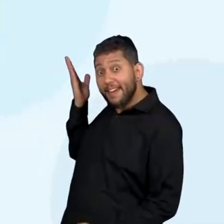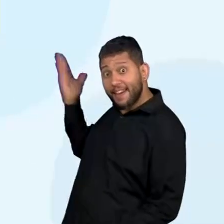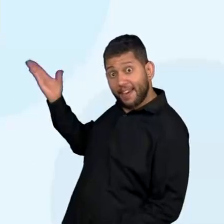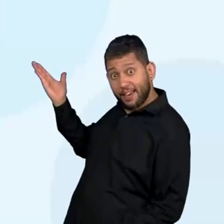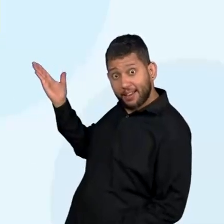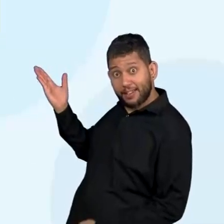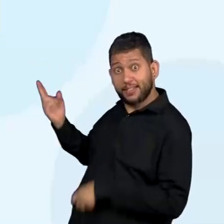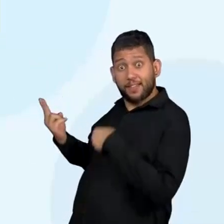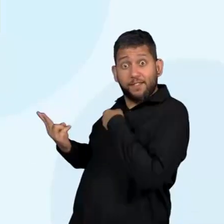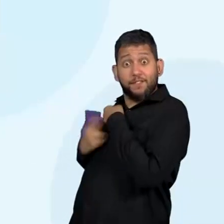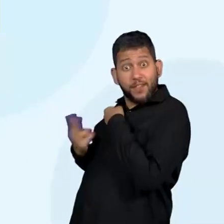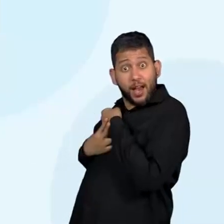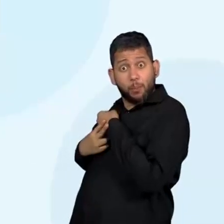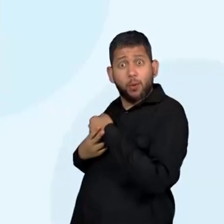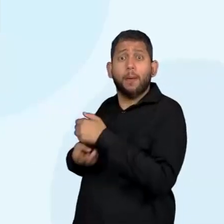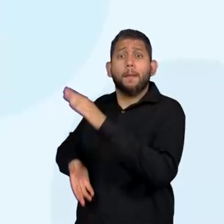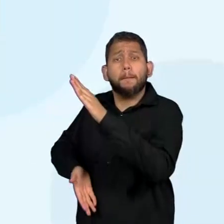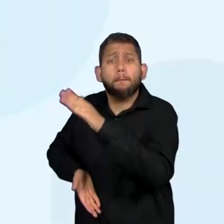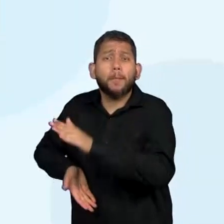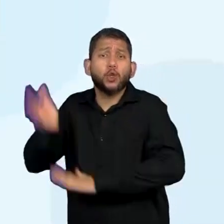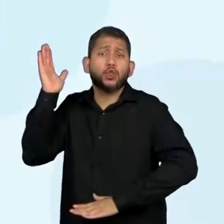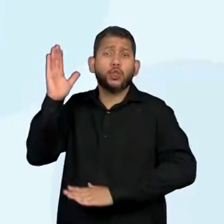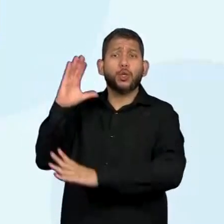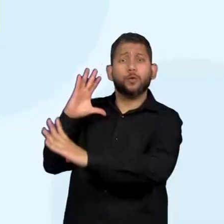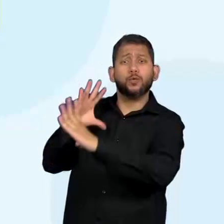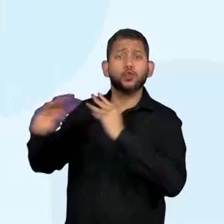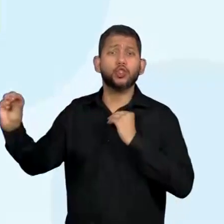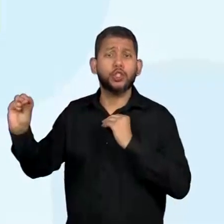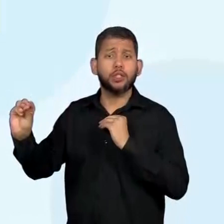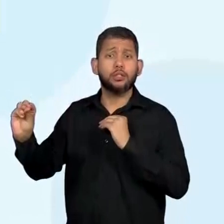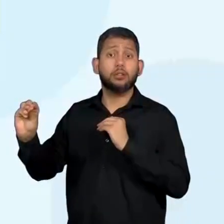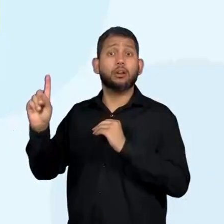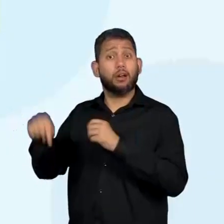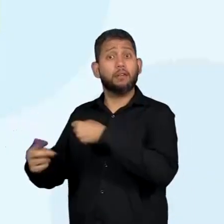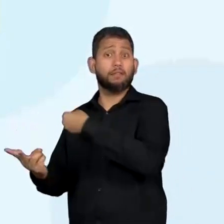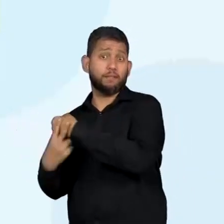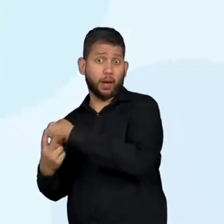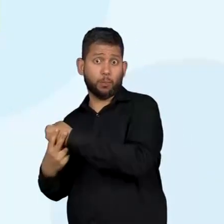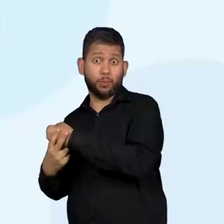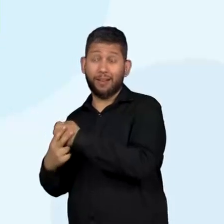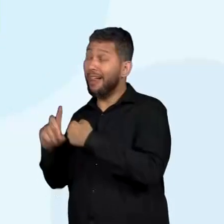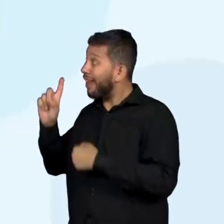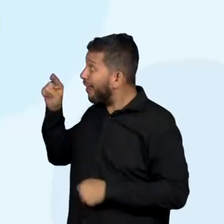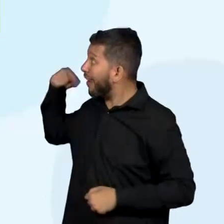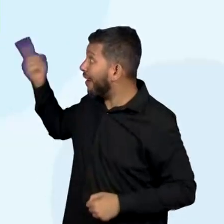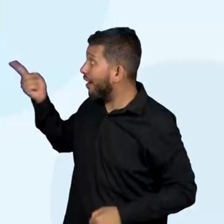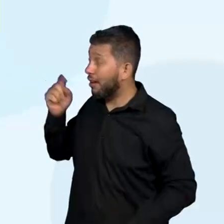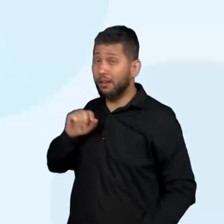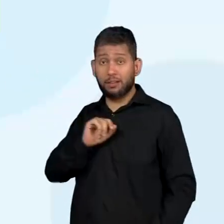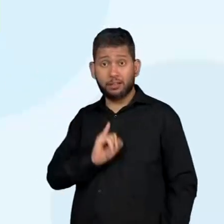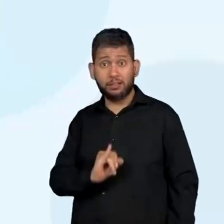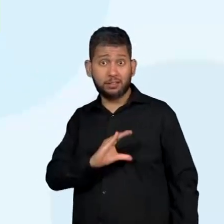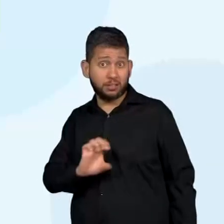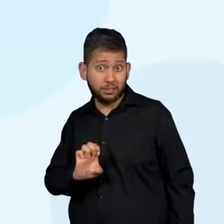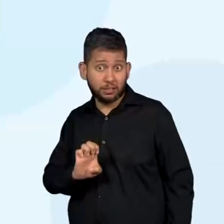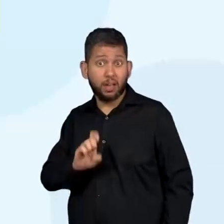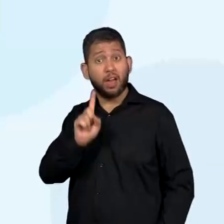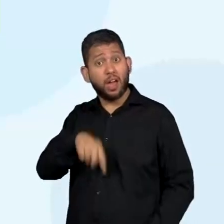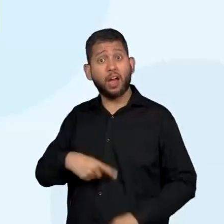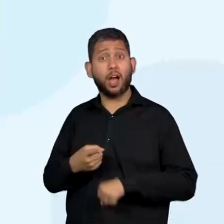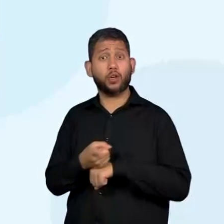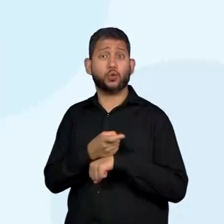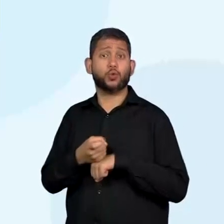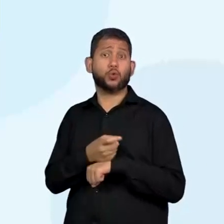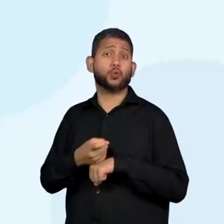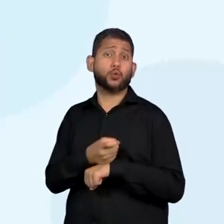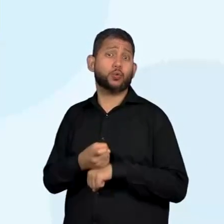coluna, todas essas palavras são adjetivos. Eu vou abreviar como no dicionário, ADJ. E